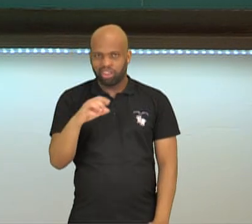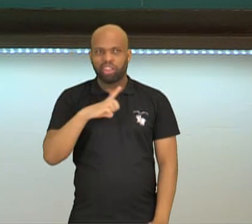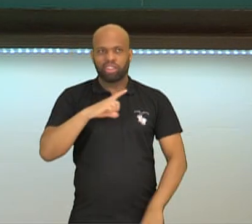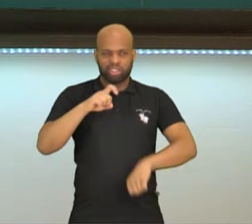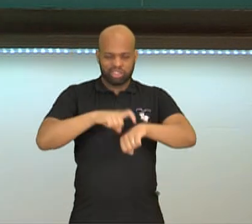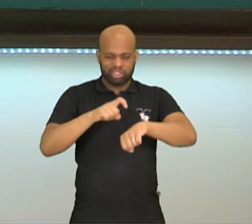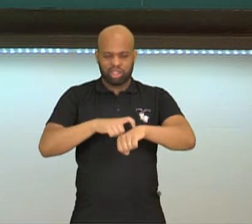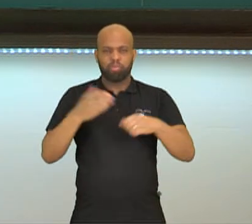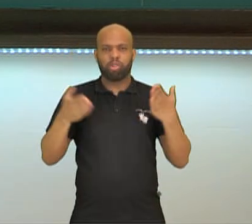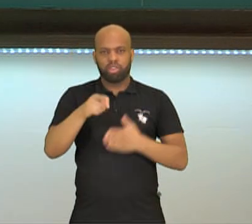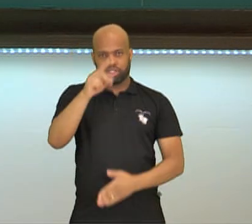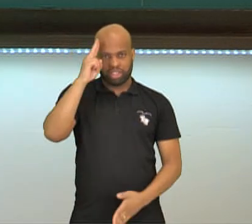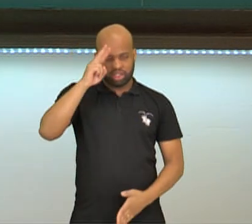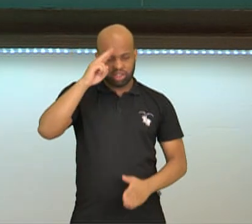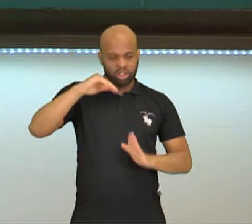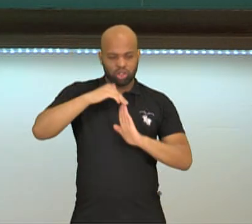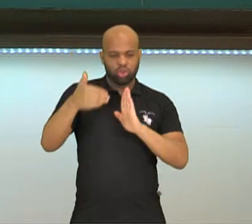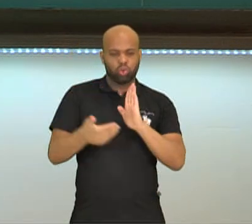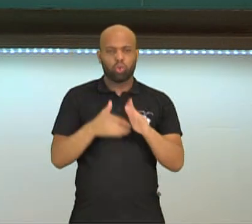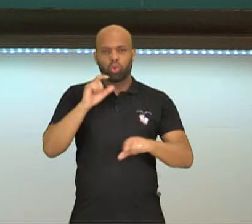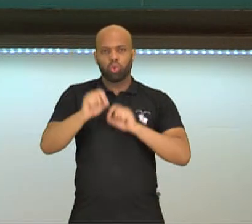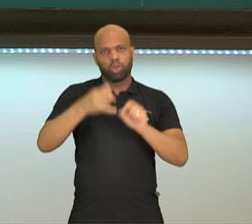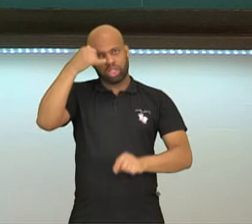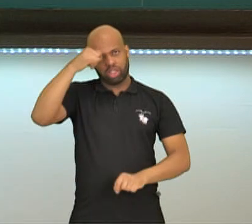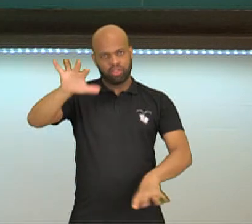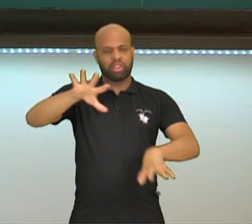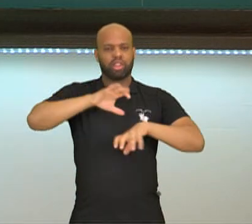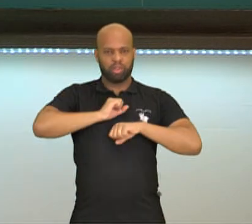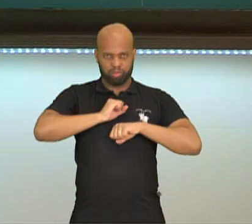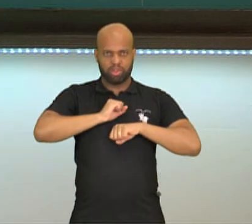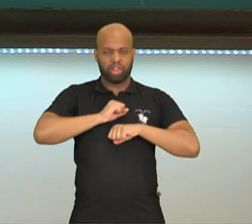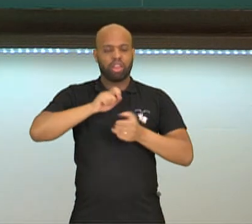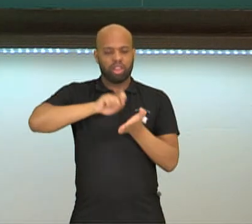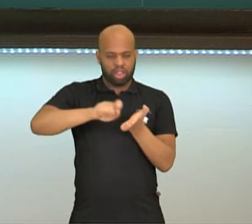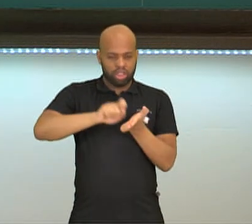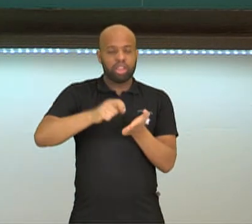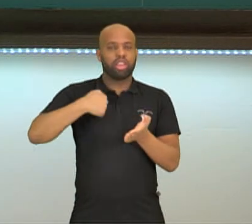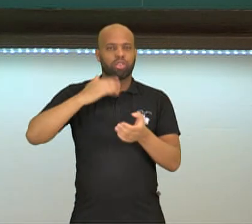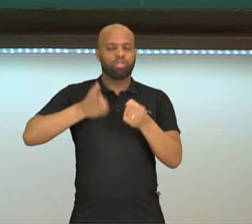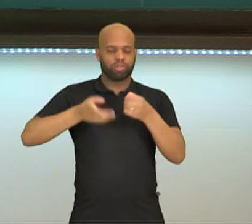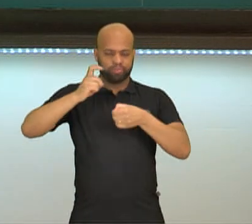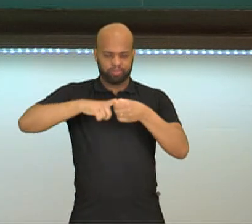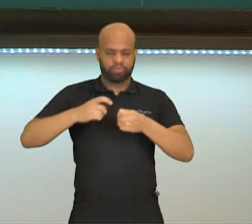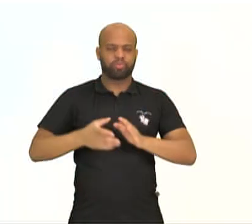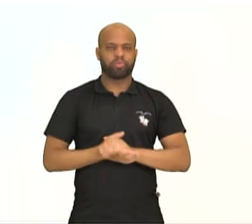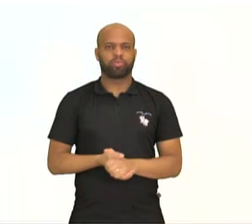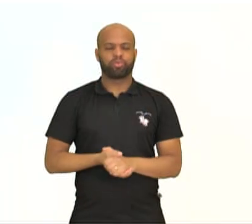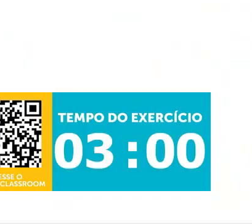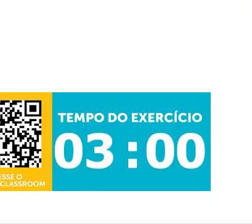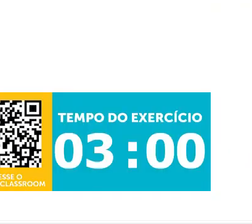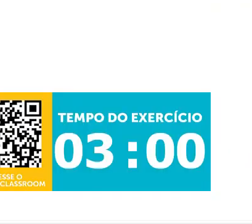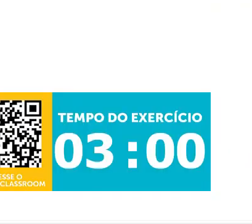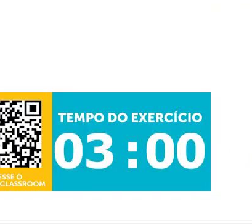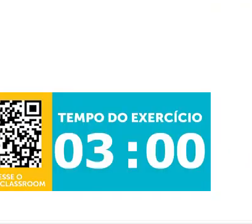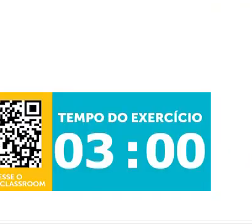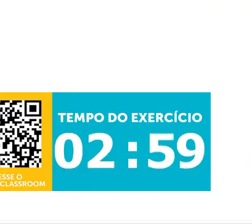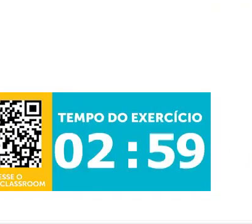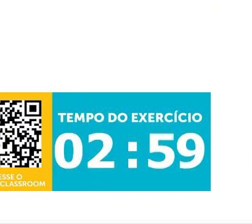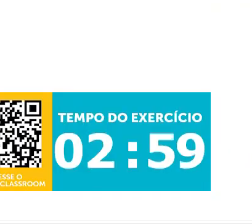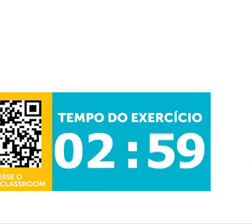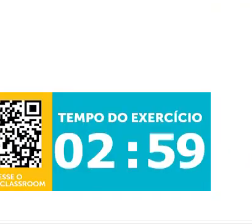Vamos ver se você lembra de todas as medidas de prevenção. Então, anota aí e nós já retornamos.